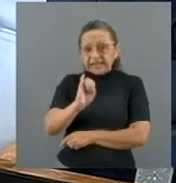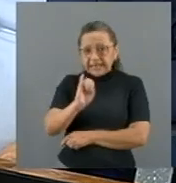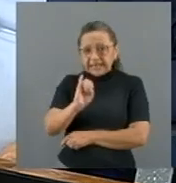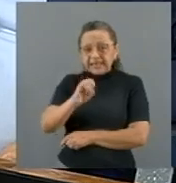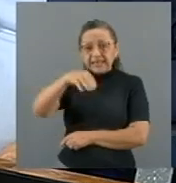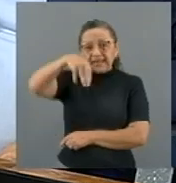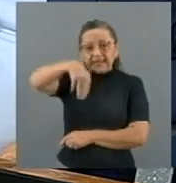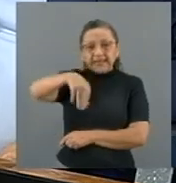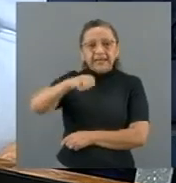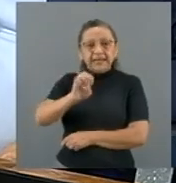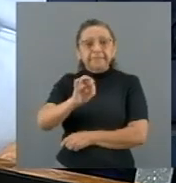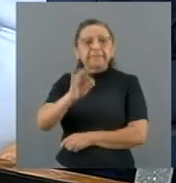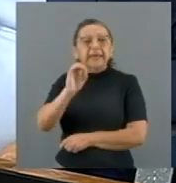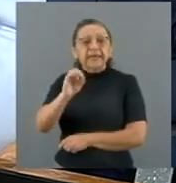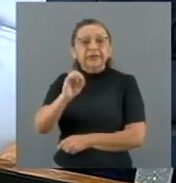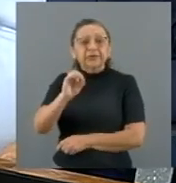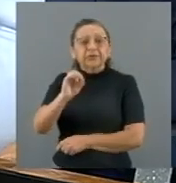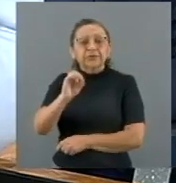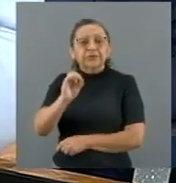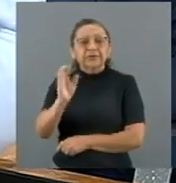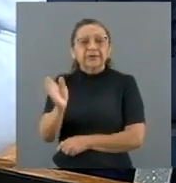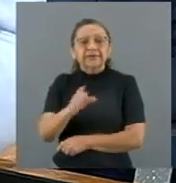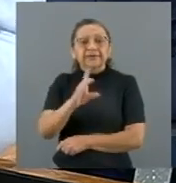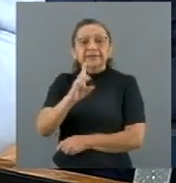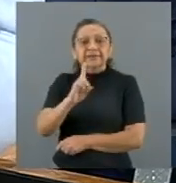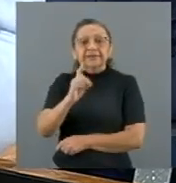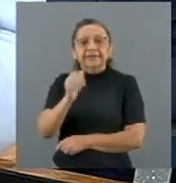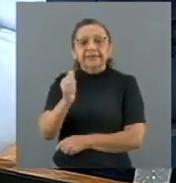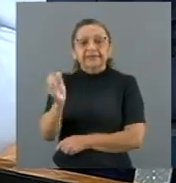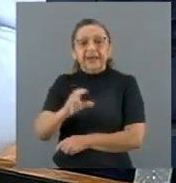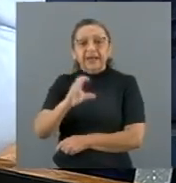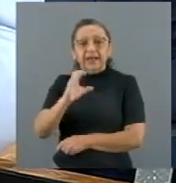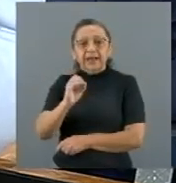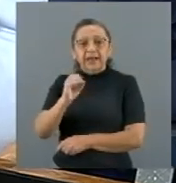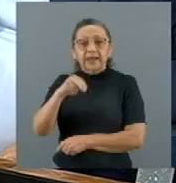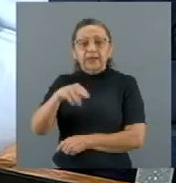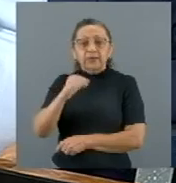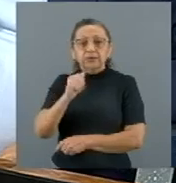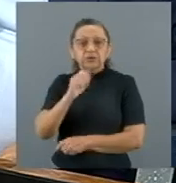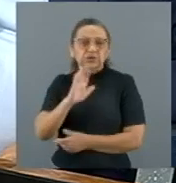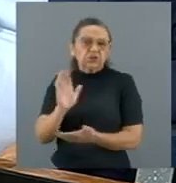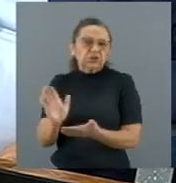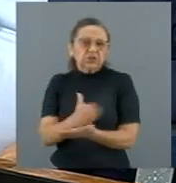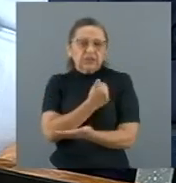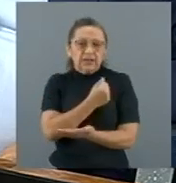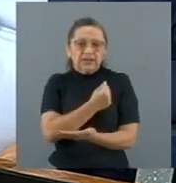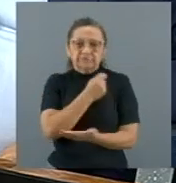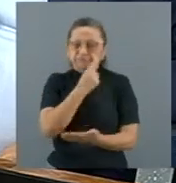legal. Né? E isso me parece tão grave, eminente relator,